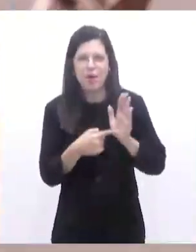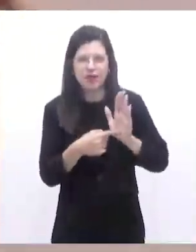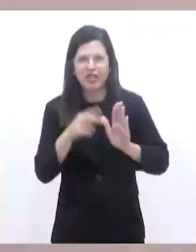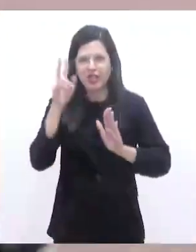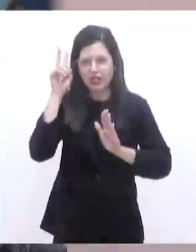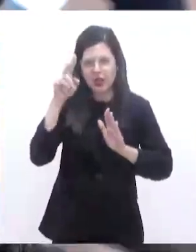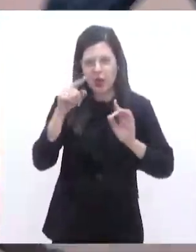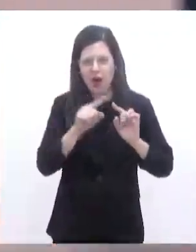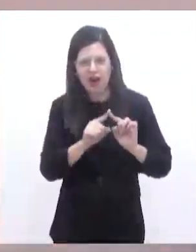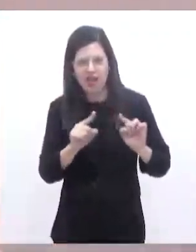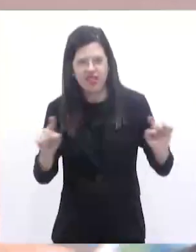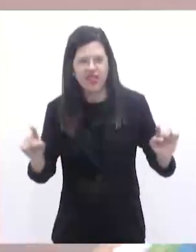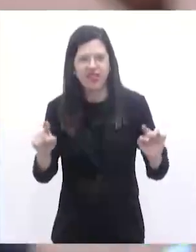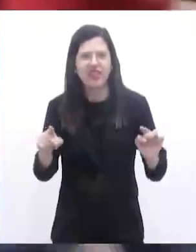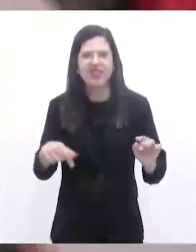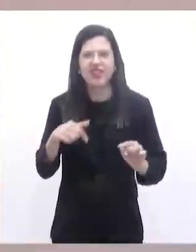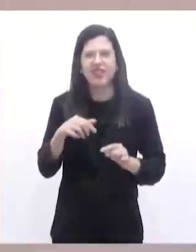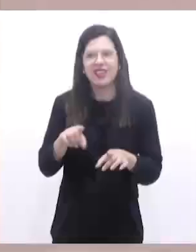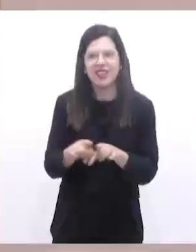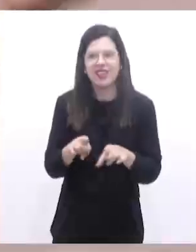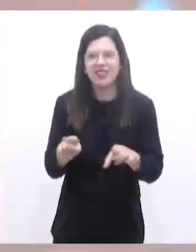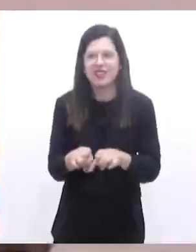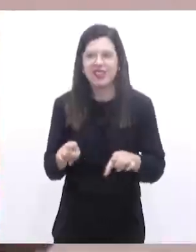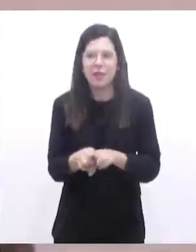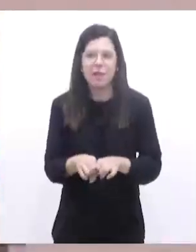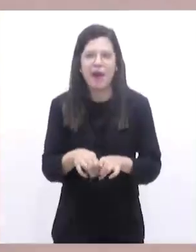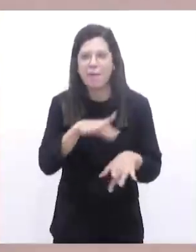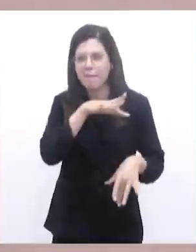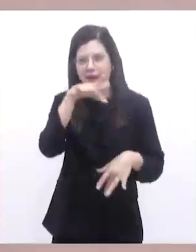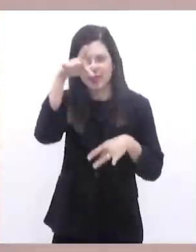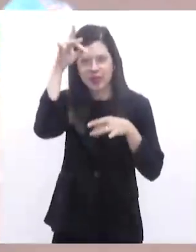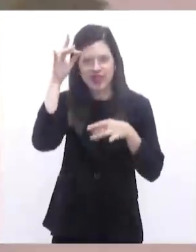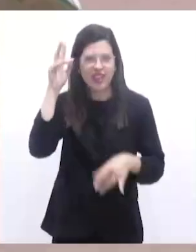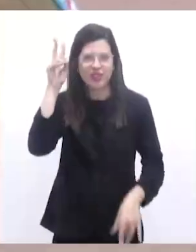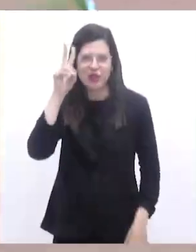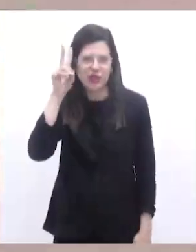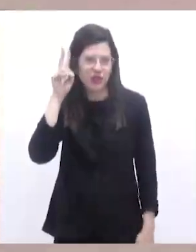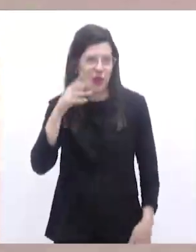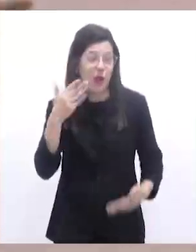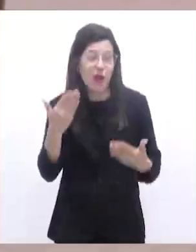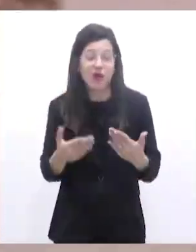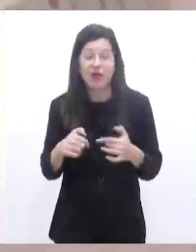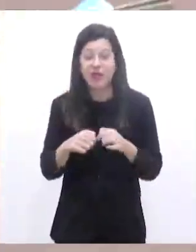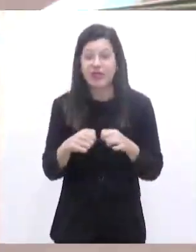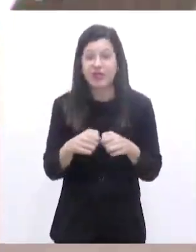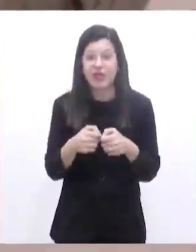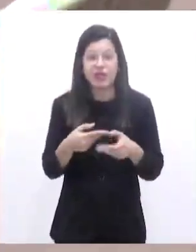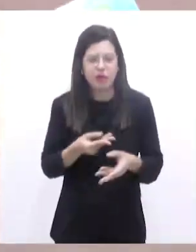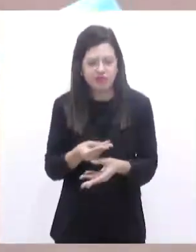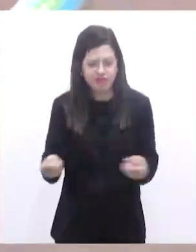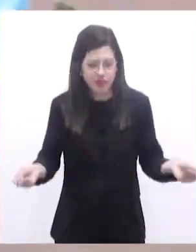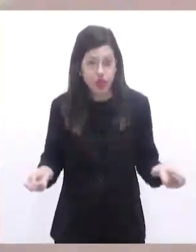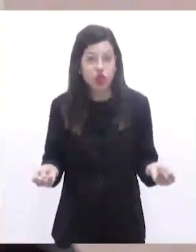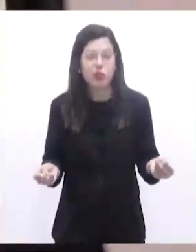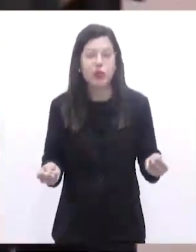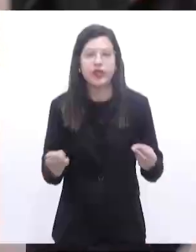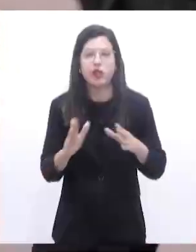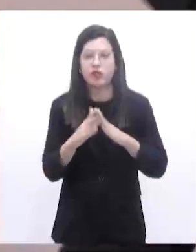dica e resposta, meio formar rolés dos personagens históricos. E a gente fez uma distribuição massiva nas